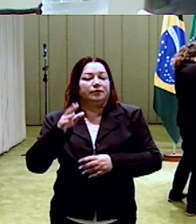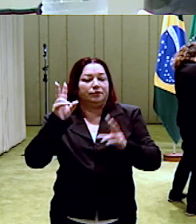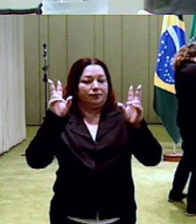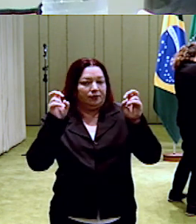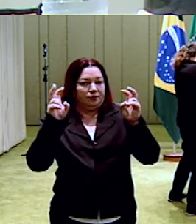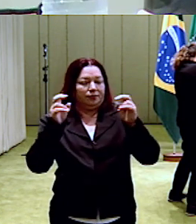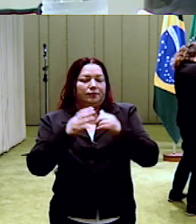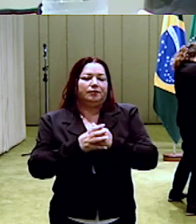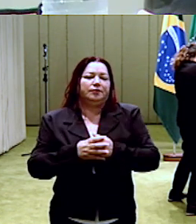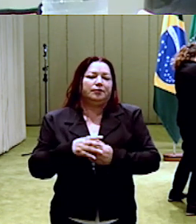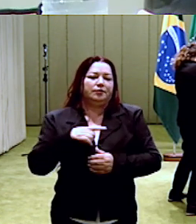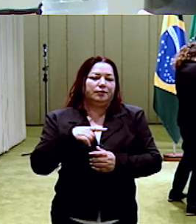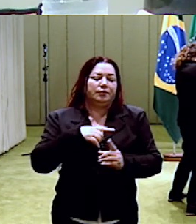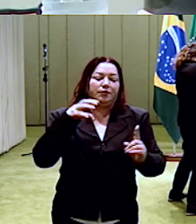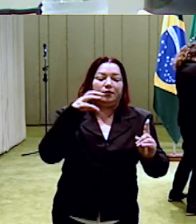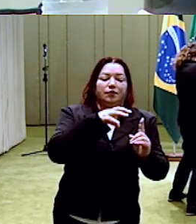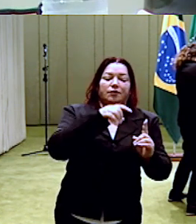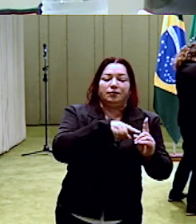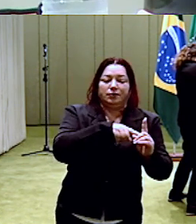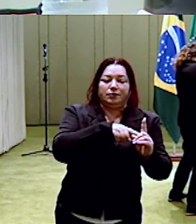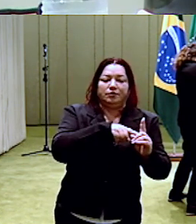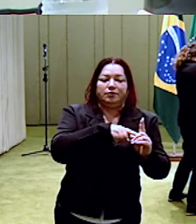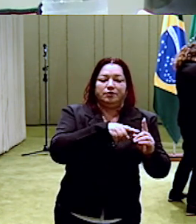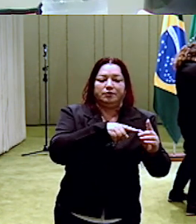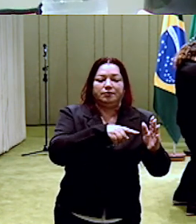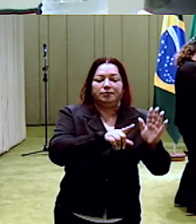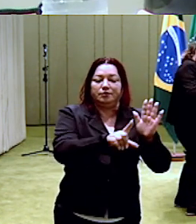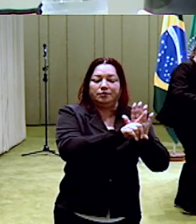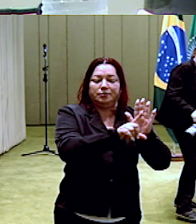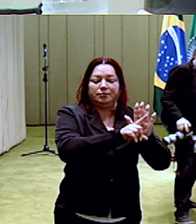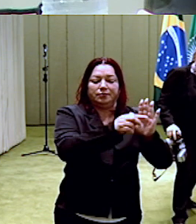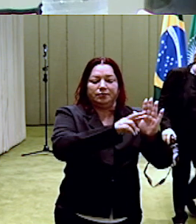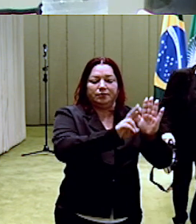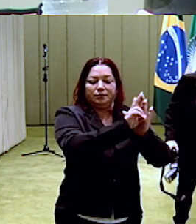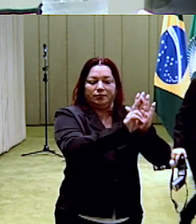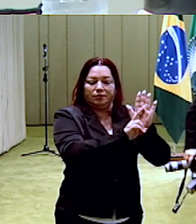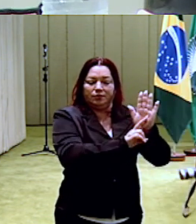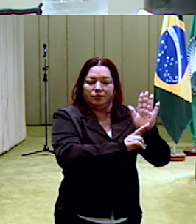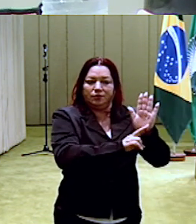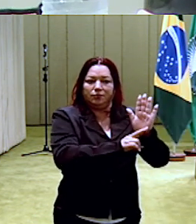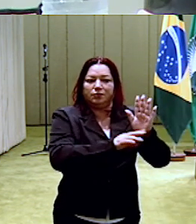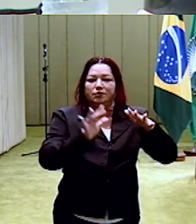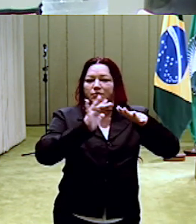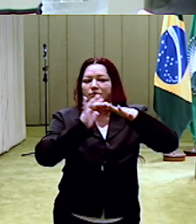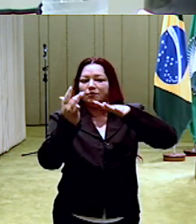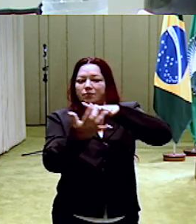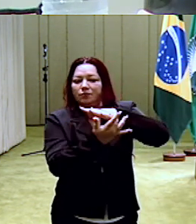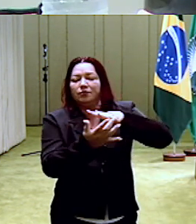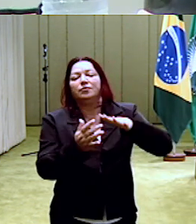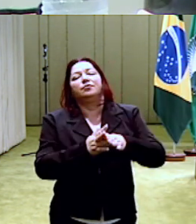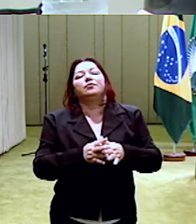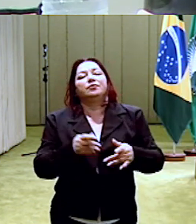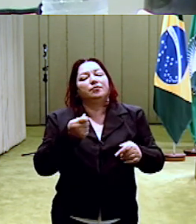tema tem implicação nessa questão, que é a regulação das mídias sociais, e tudo isso tem implicado